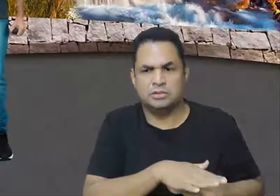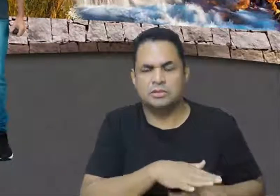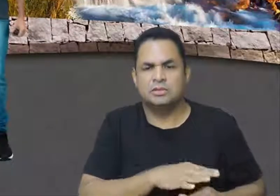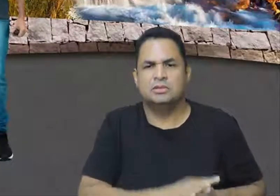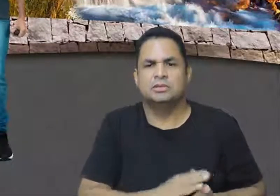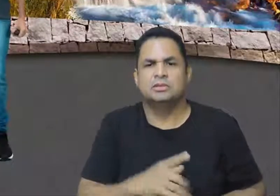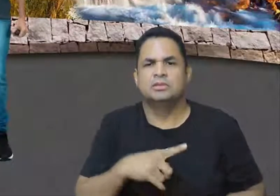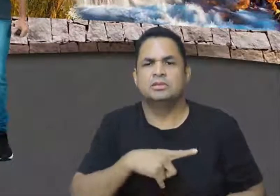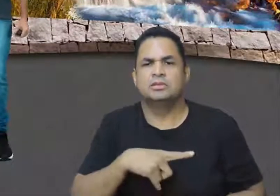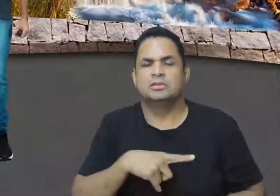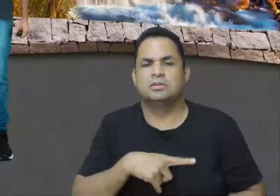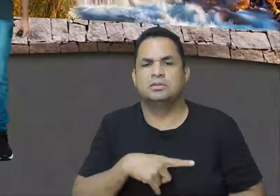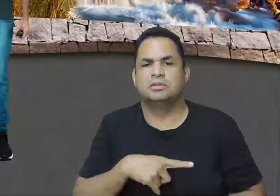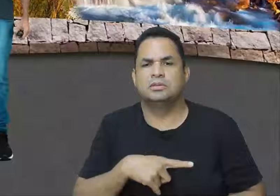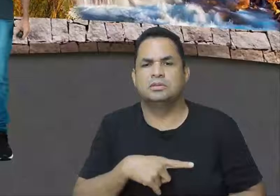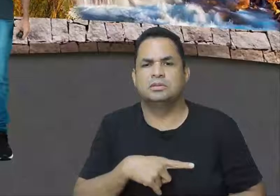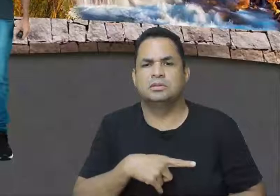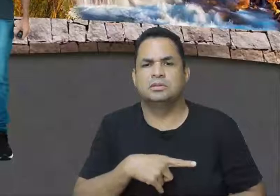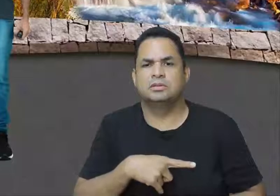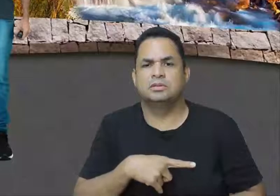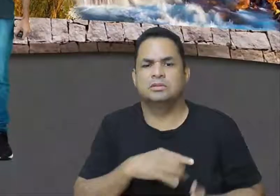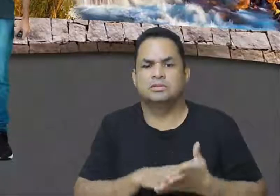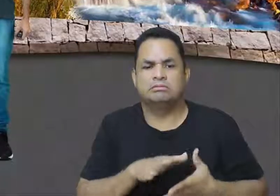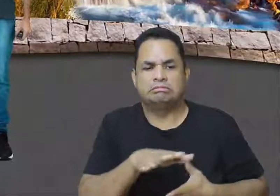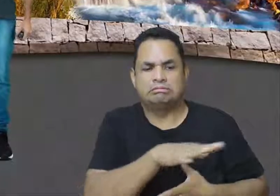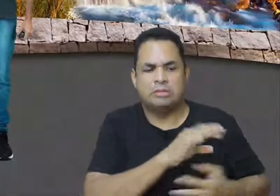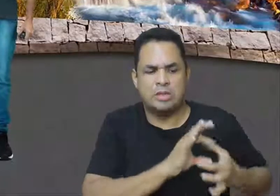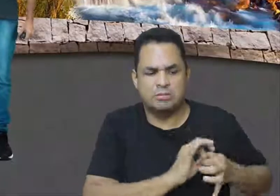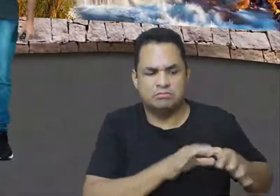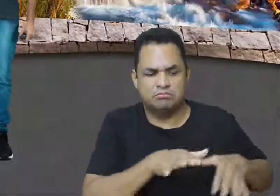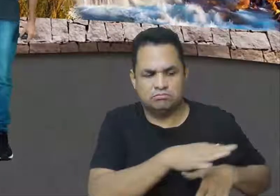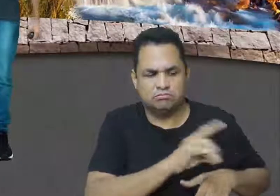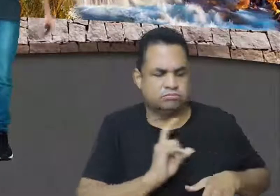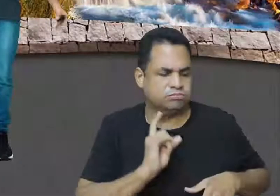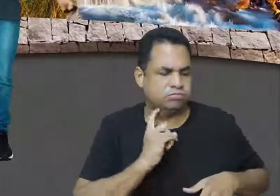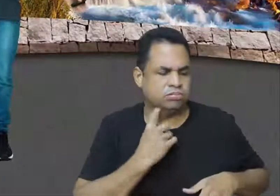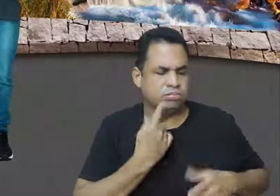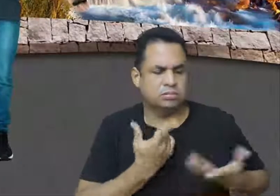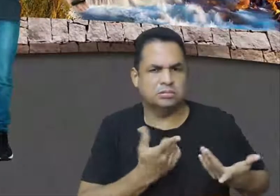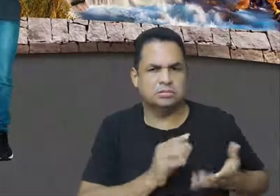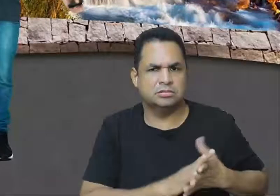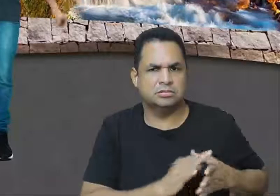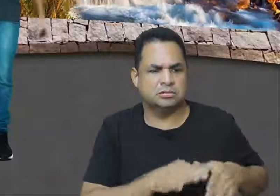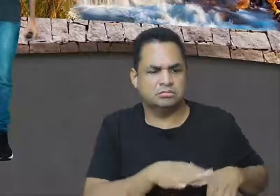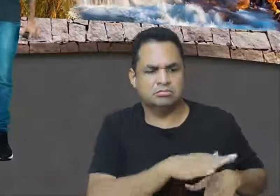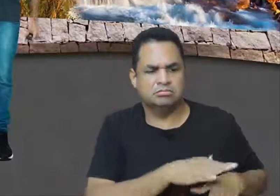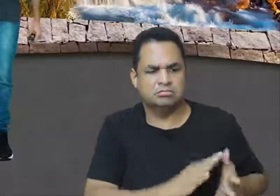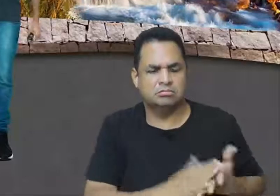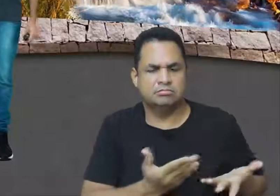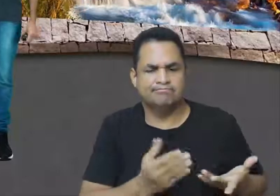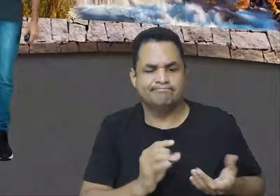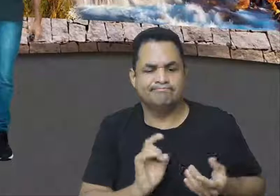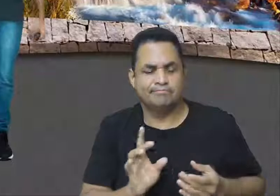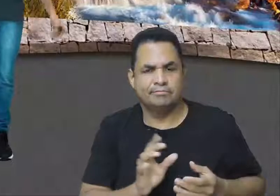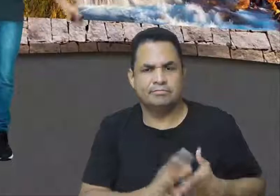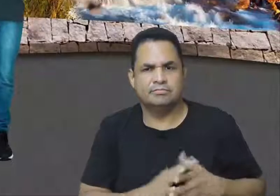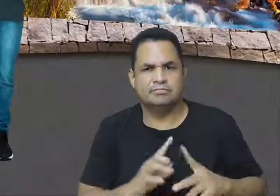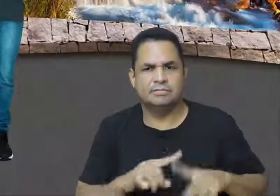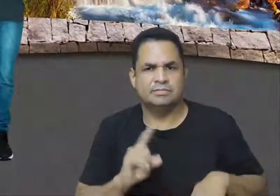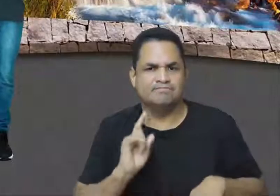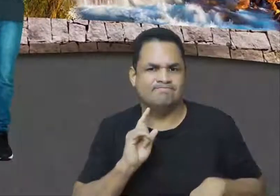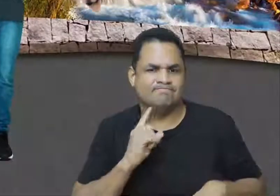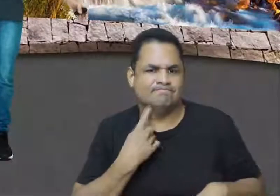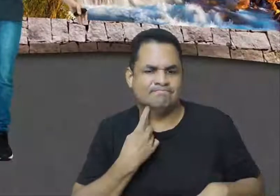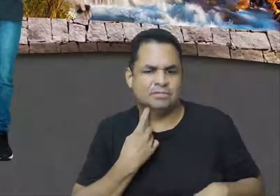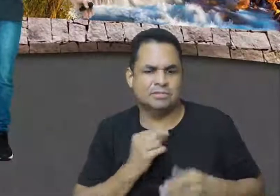E aí nós vamos ter o quê? Os lixões. E fosse só os lixões, era fácil, muito fácil, mas a poluição